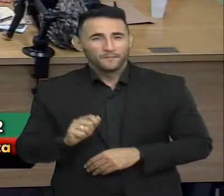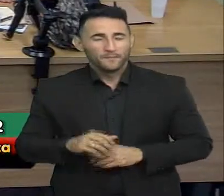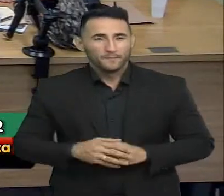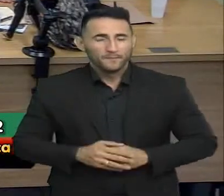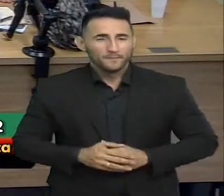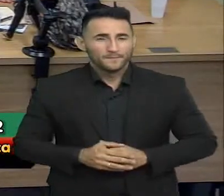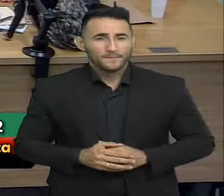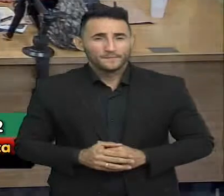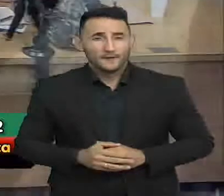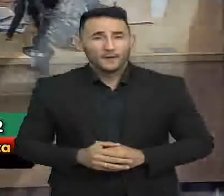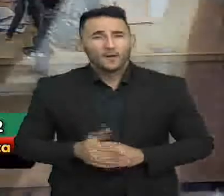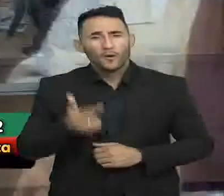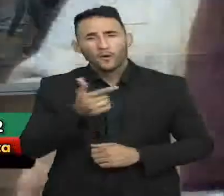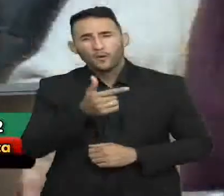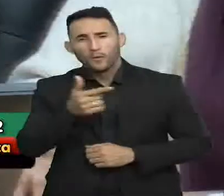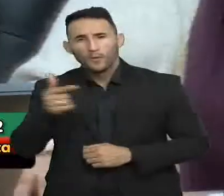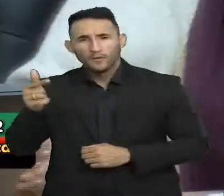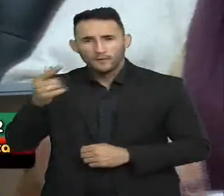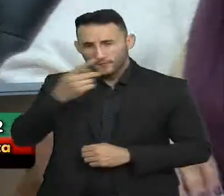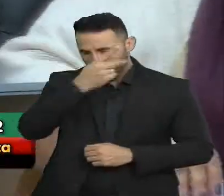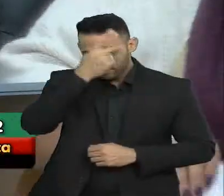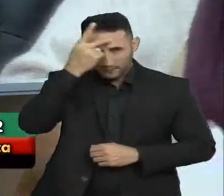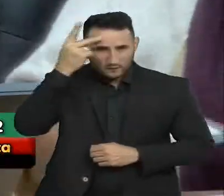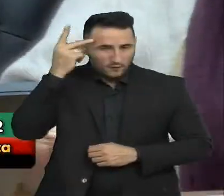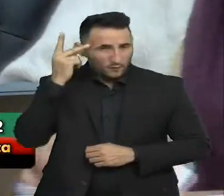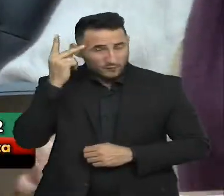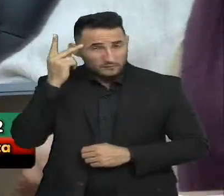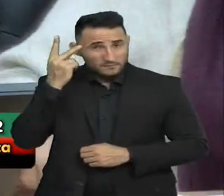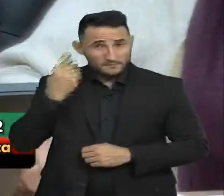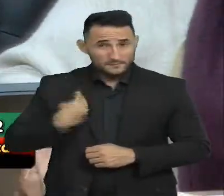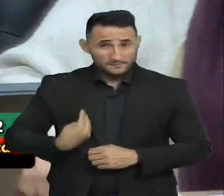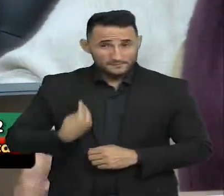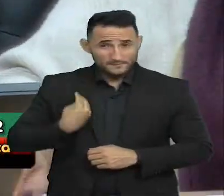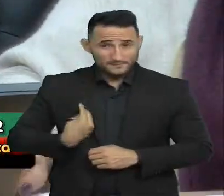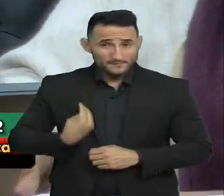E outras pessoas que também estão presentes.